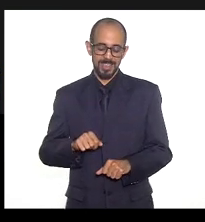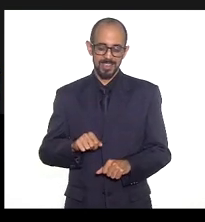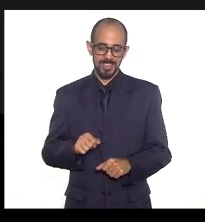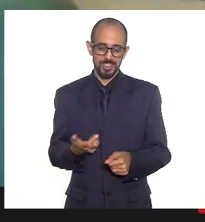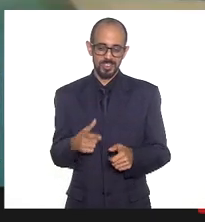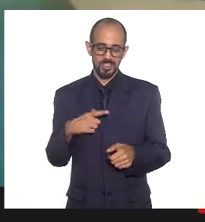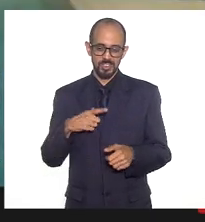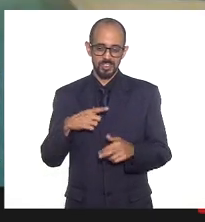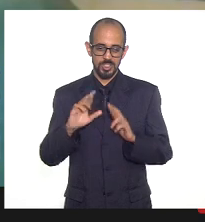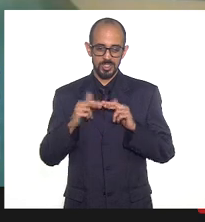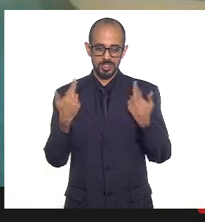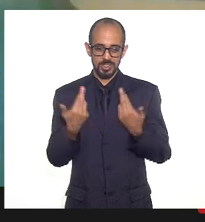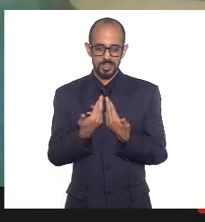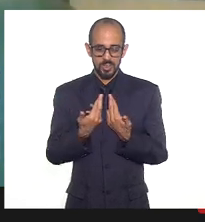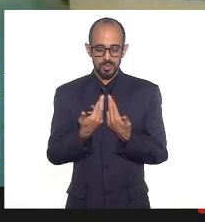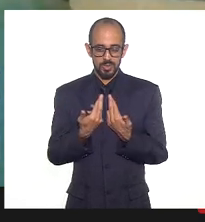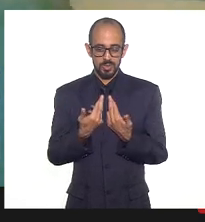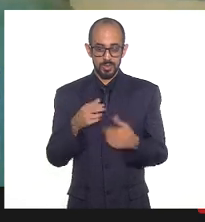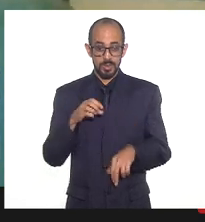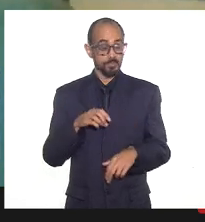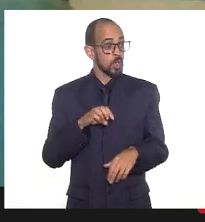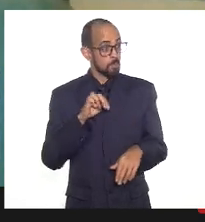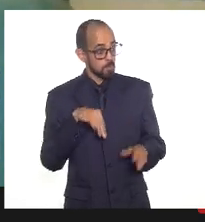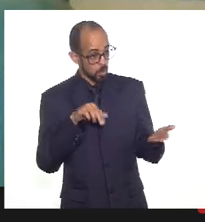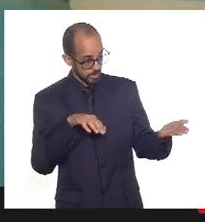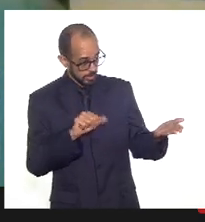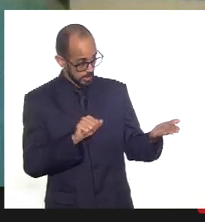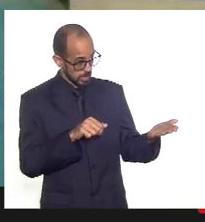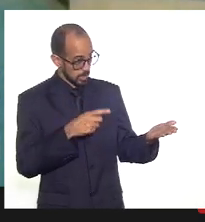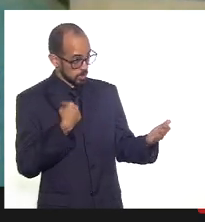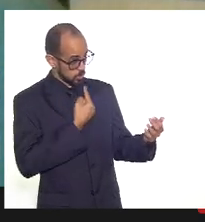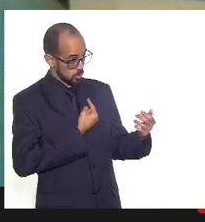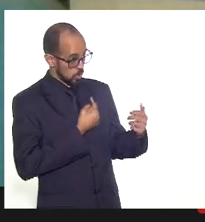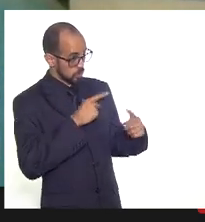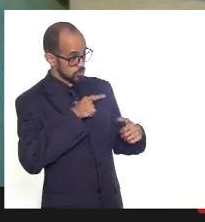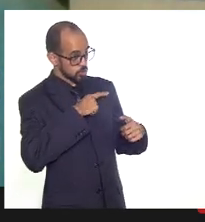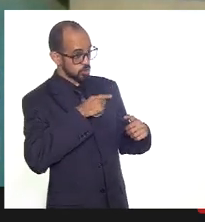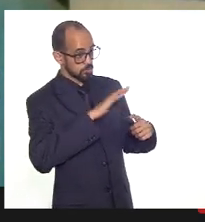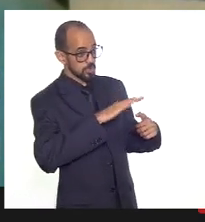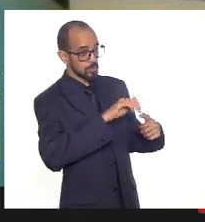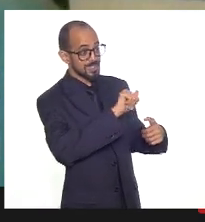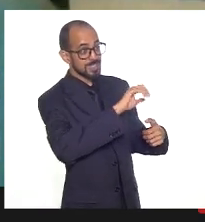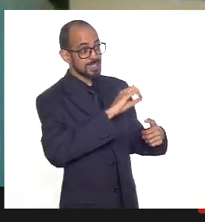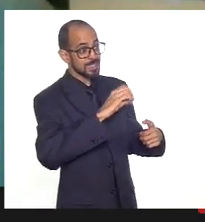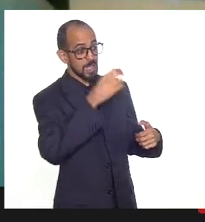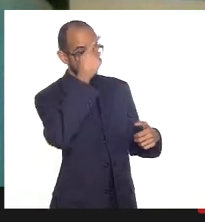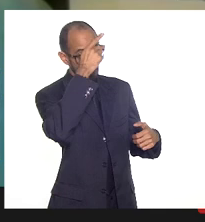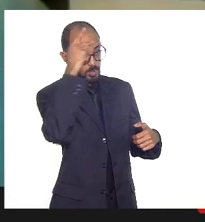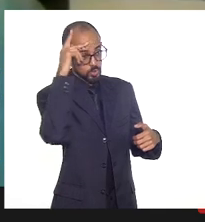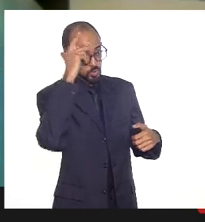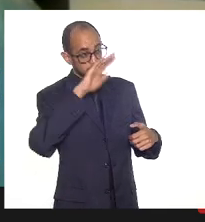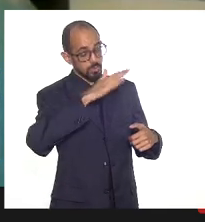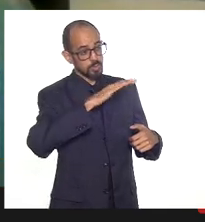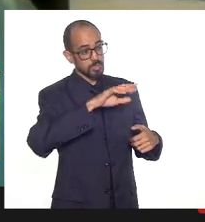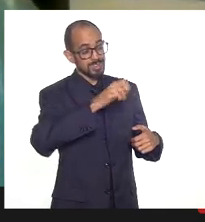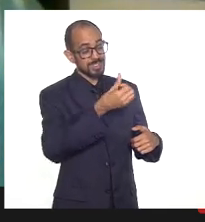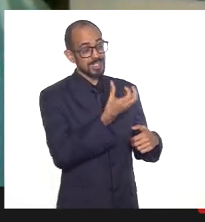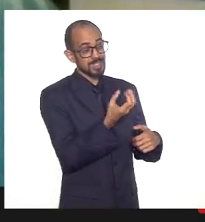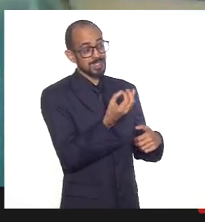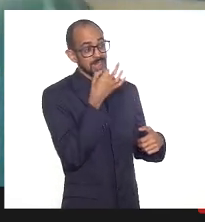reunir, Mônica, chegávamos a reunir mais de 100 pessoas, mais de 60 rádios